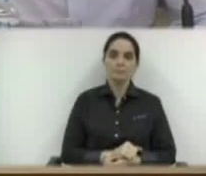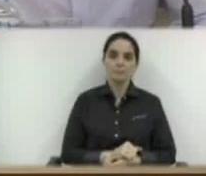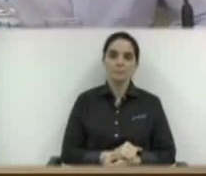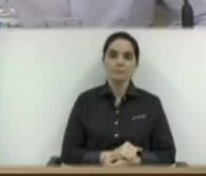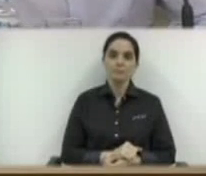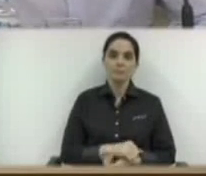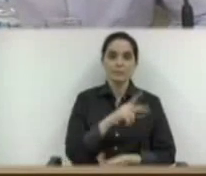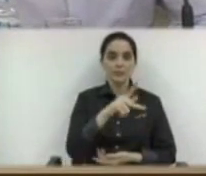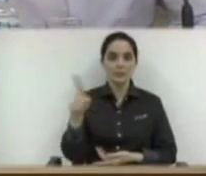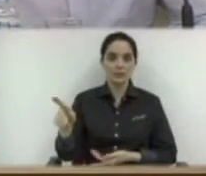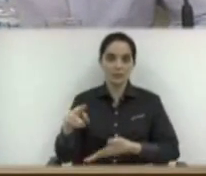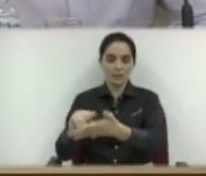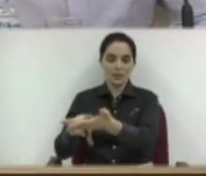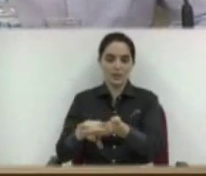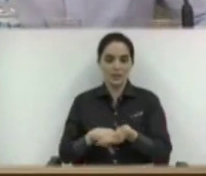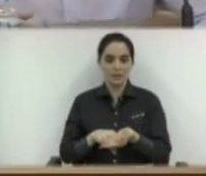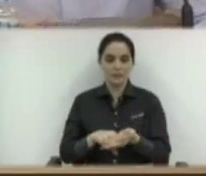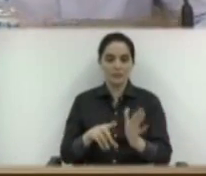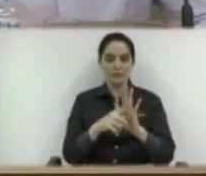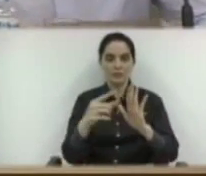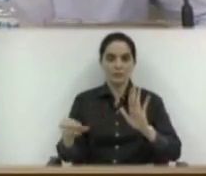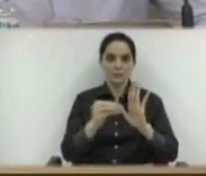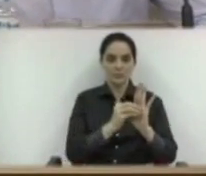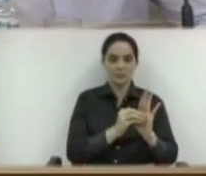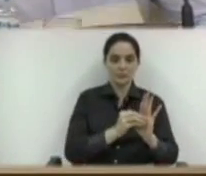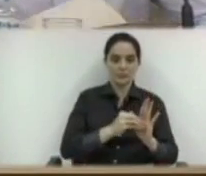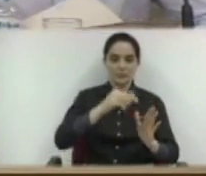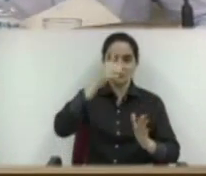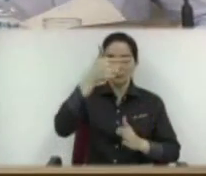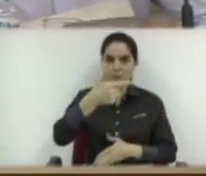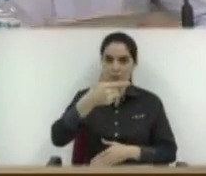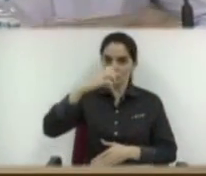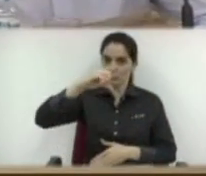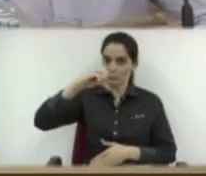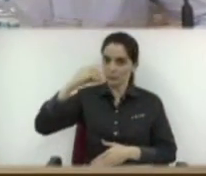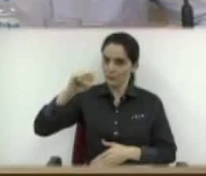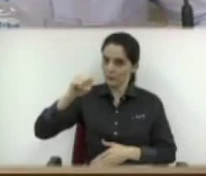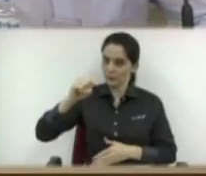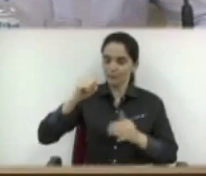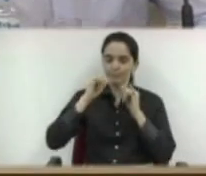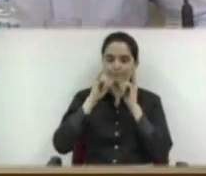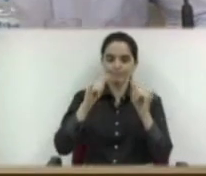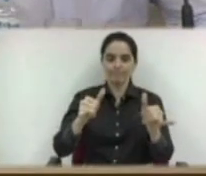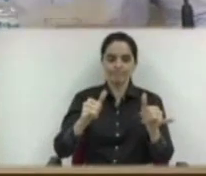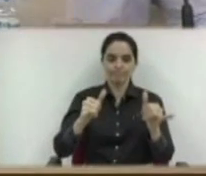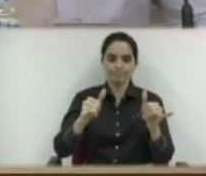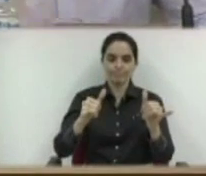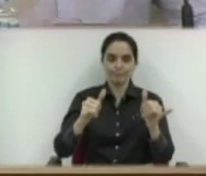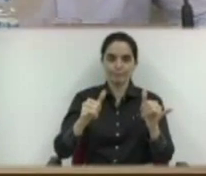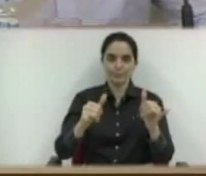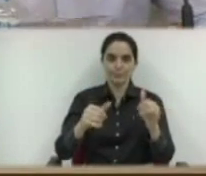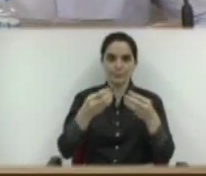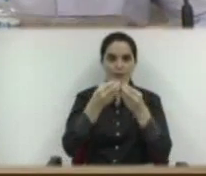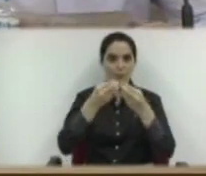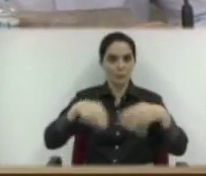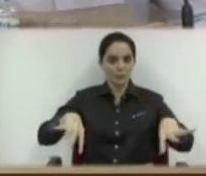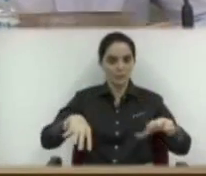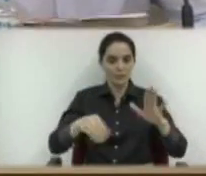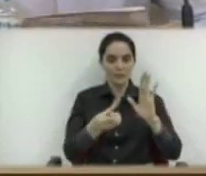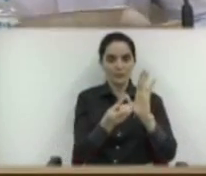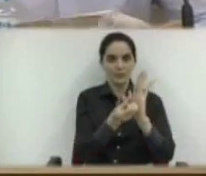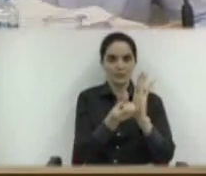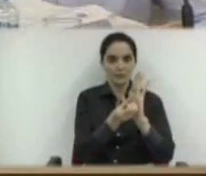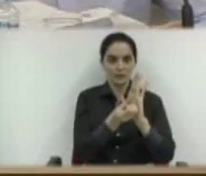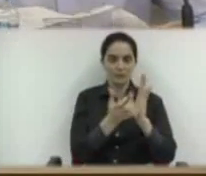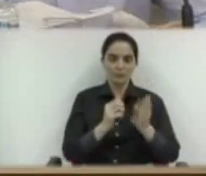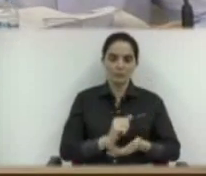A presidência recebe a emenda número 298 e comunica aos nobres que prejudica o item 6º da pauta.